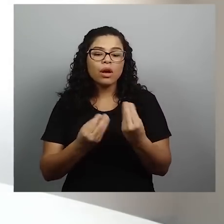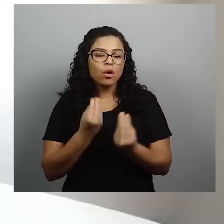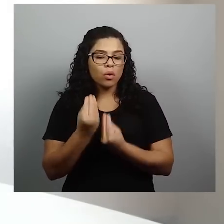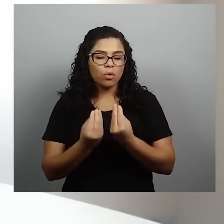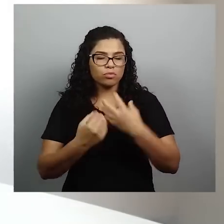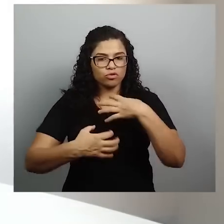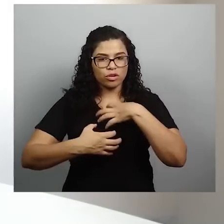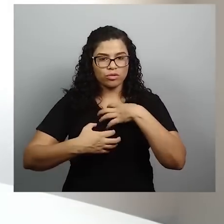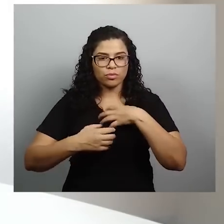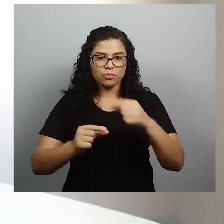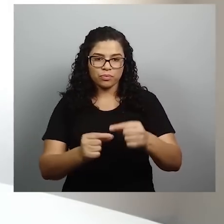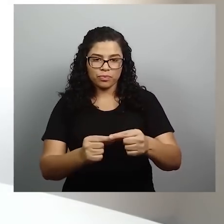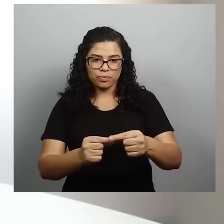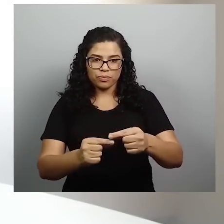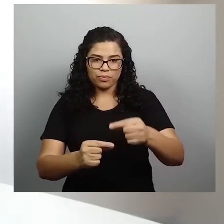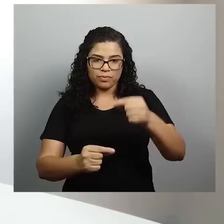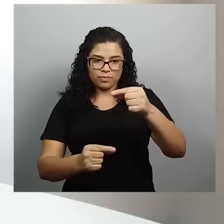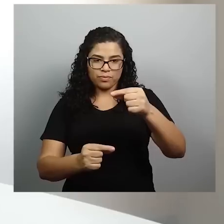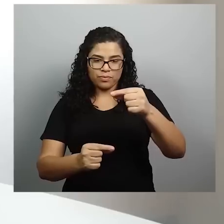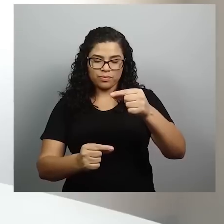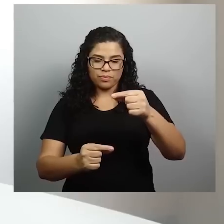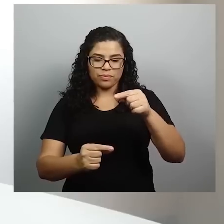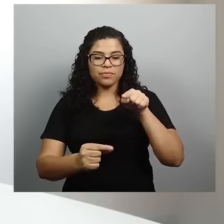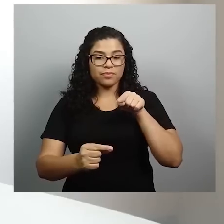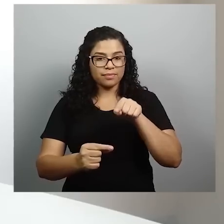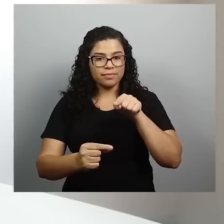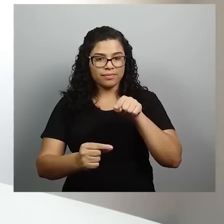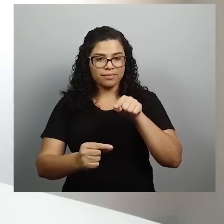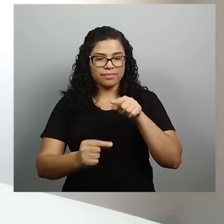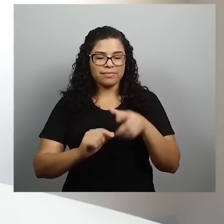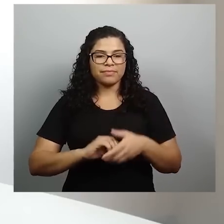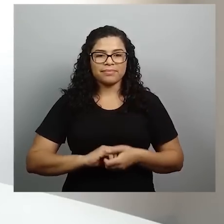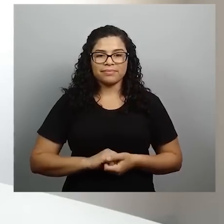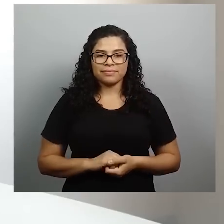nós vamos colocar o canudo,